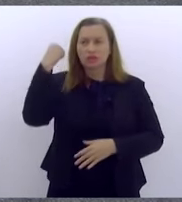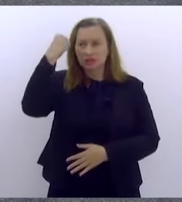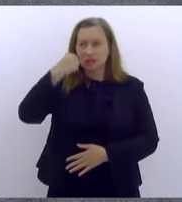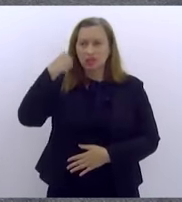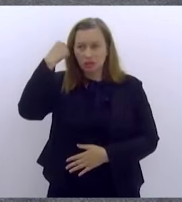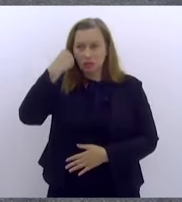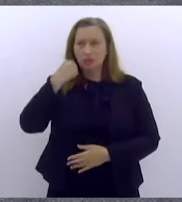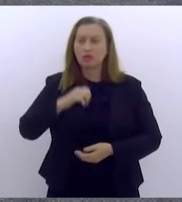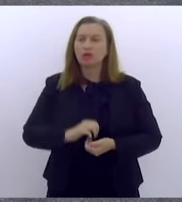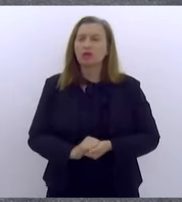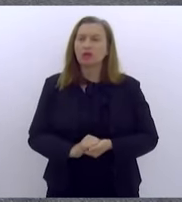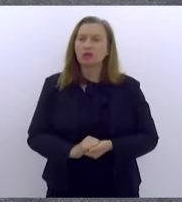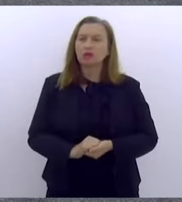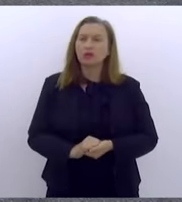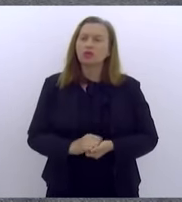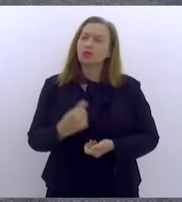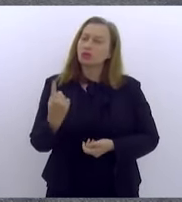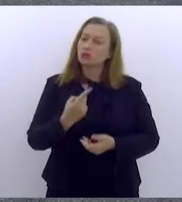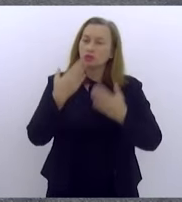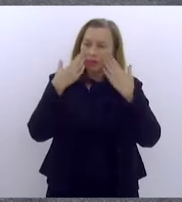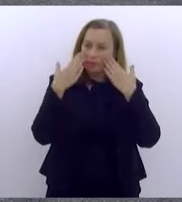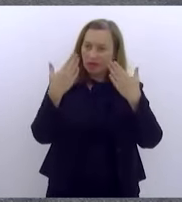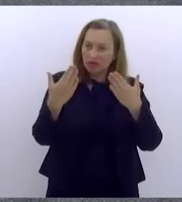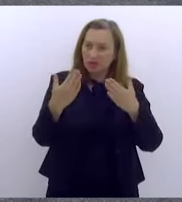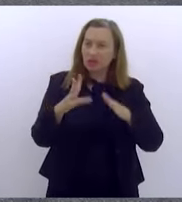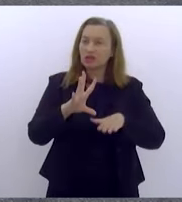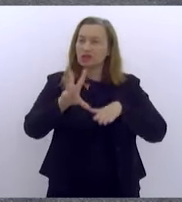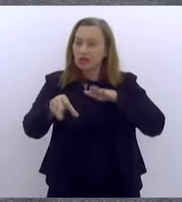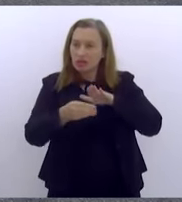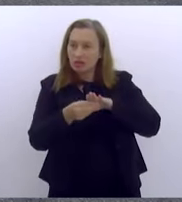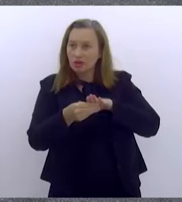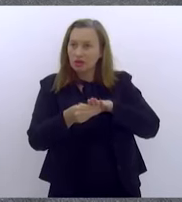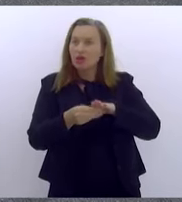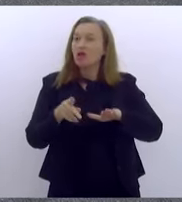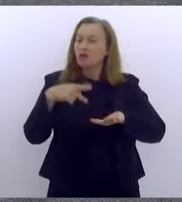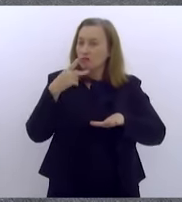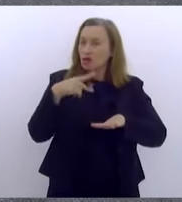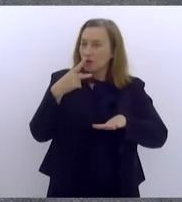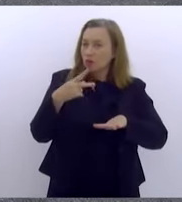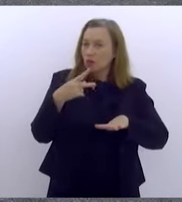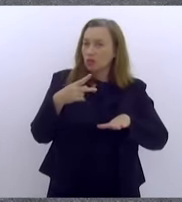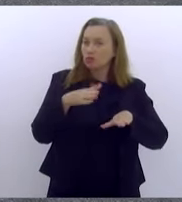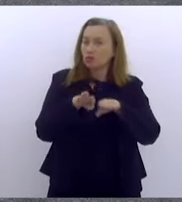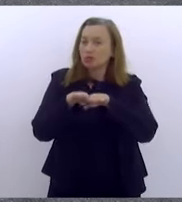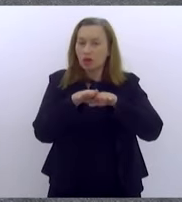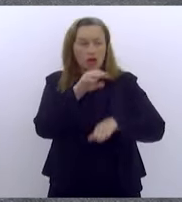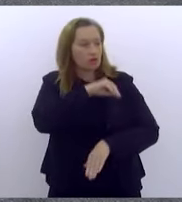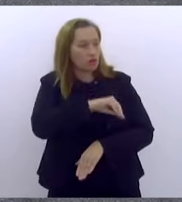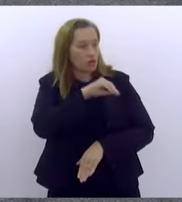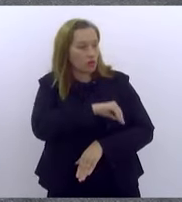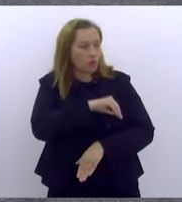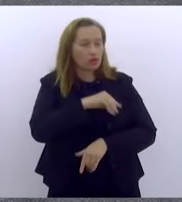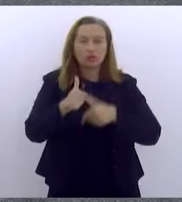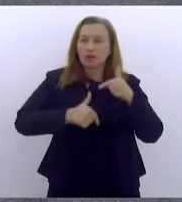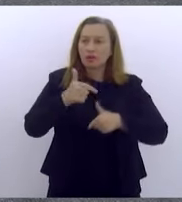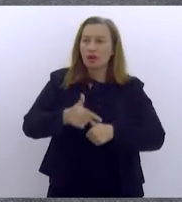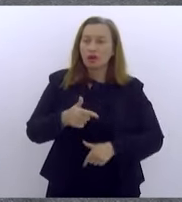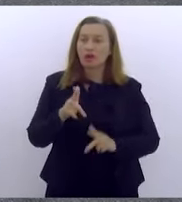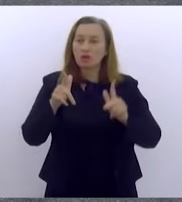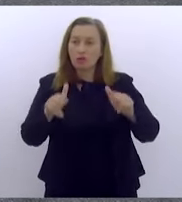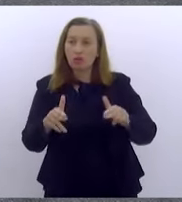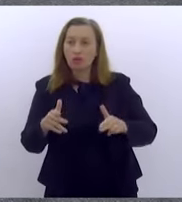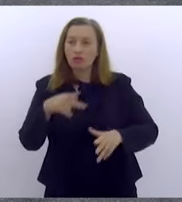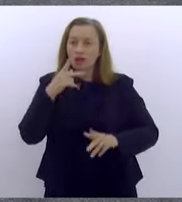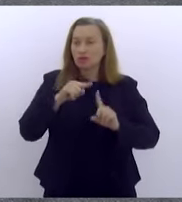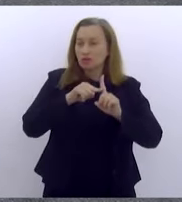República, quando nós apresentamos essa emenda, contestou o trabalho igual, salário igual, dizendo que as mulheres engravidam. Então, como é que podem